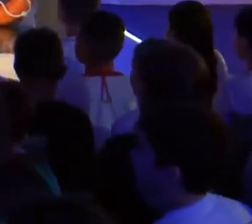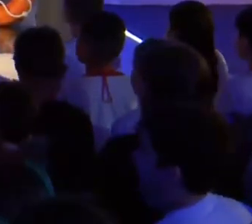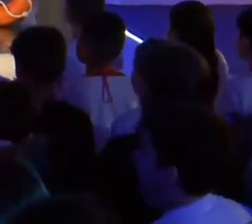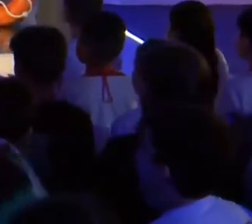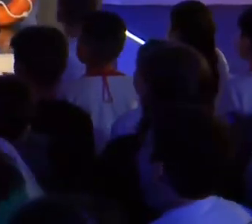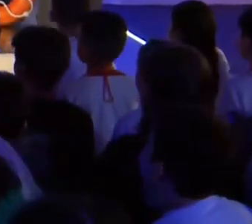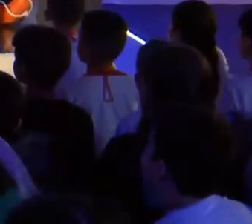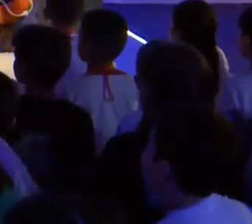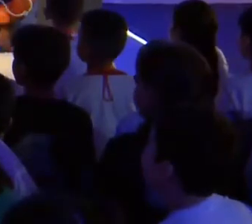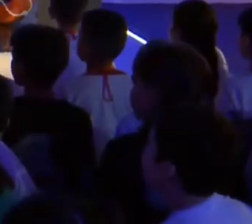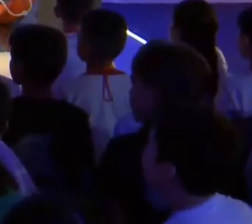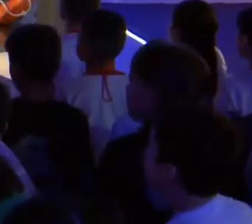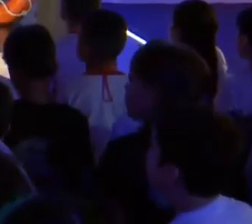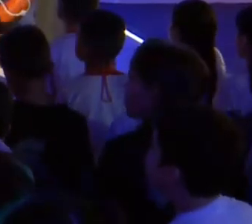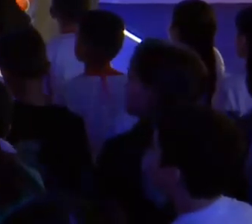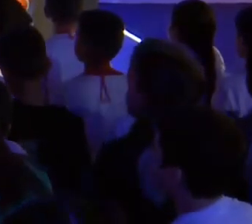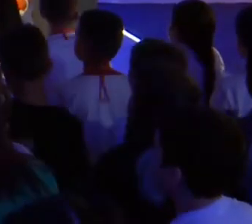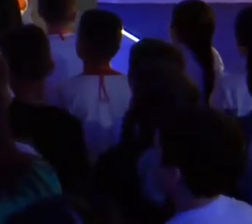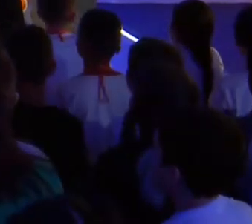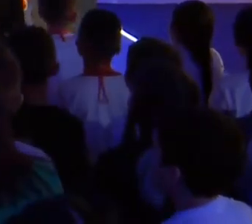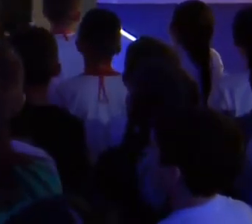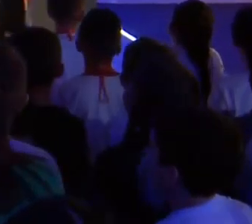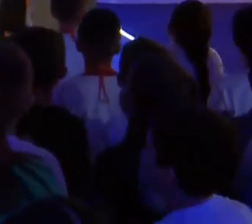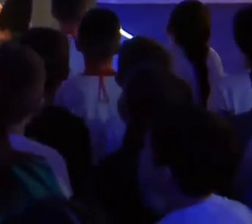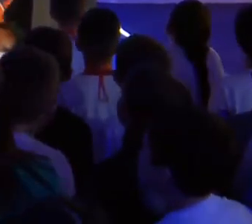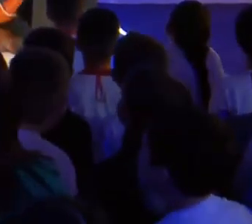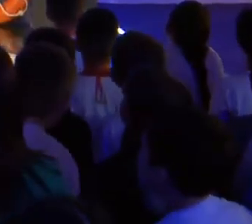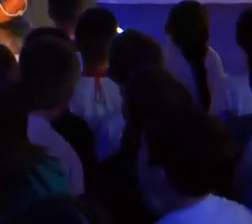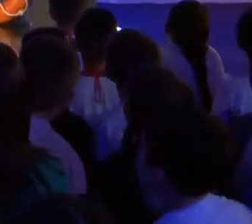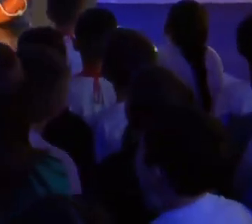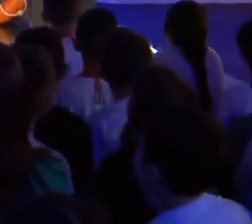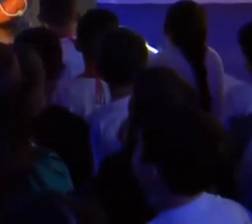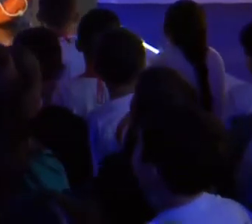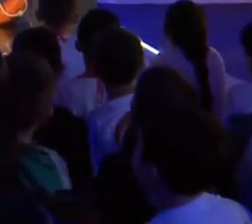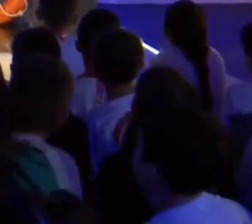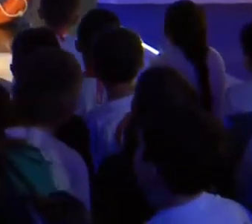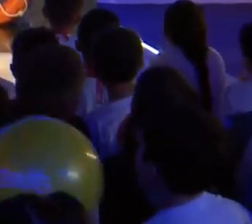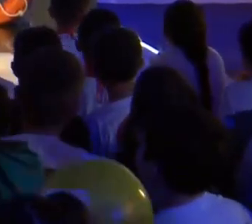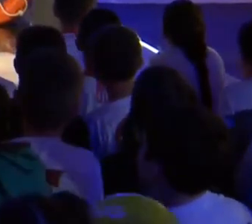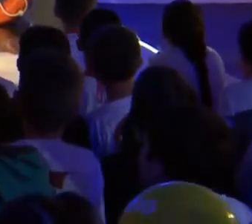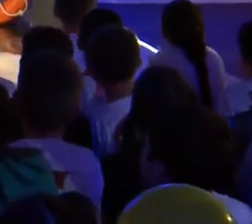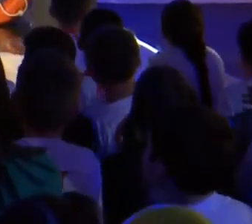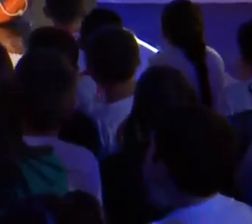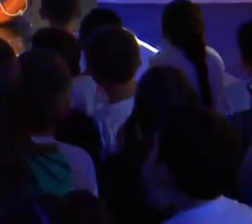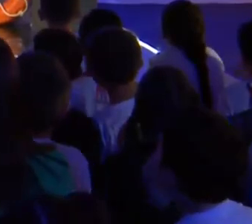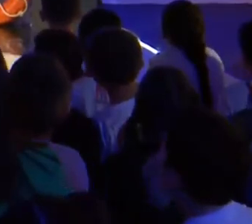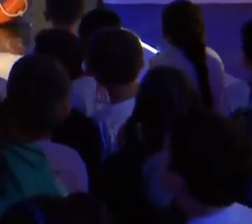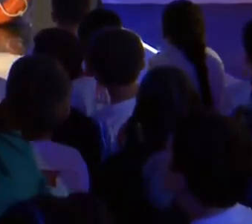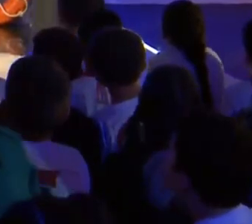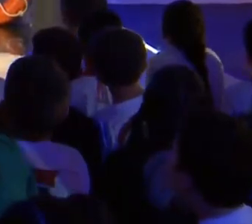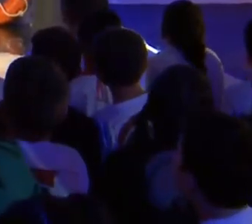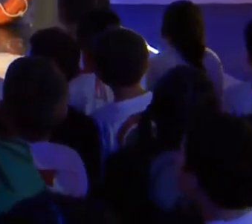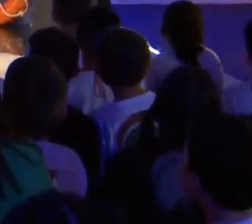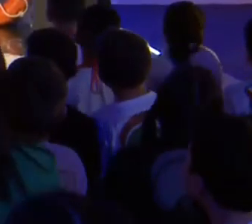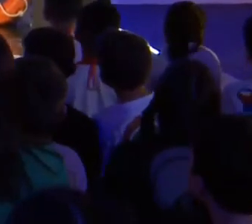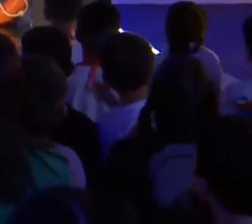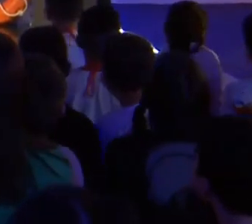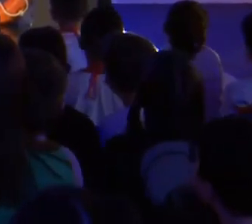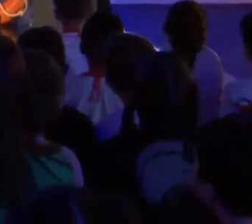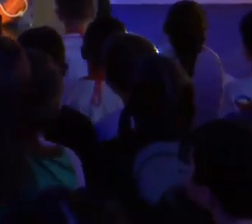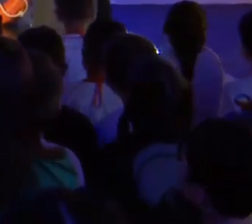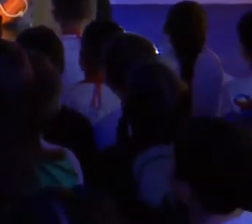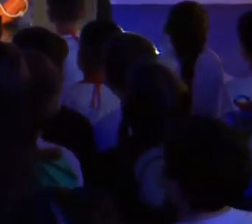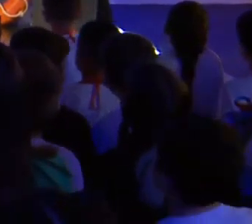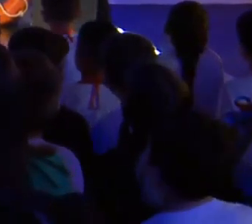o Reino de Azulha. Vamos lá, todo mundo? Ó, ao silêncio. Vamos prestar atenção ali, ó.